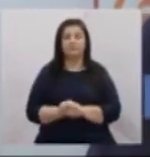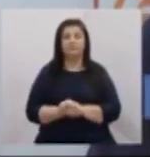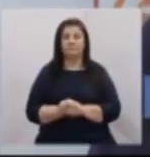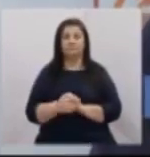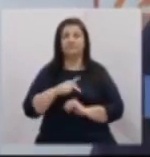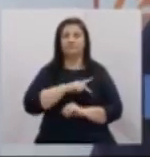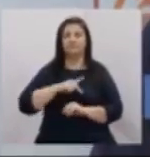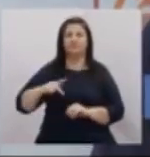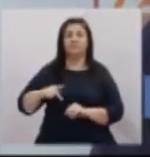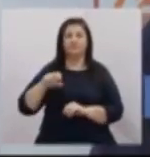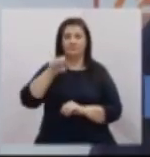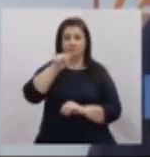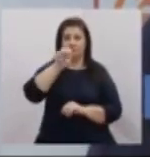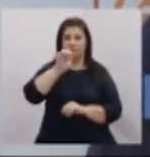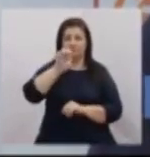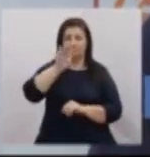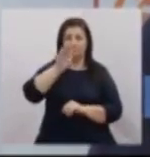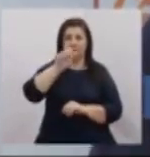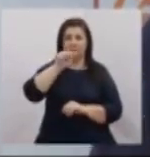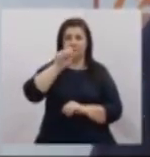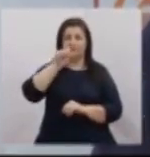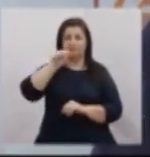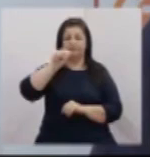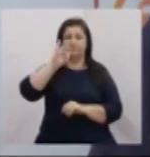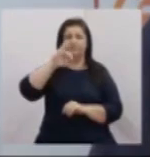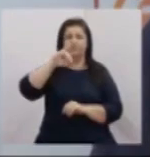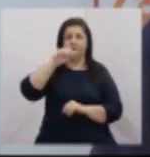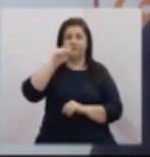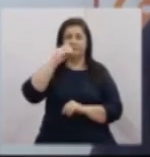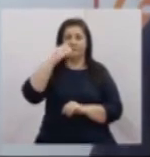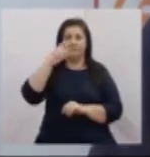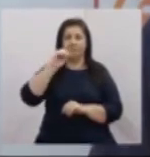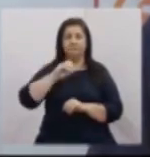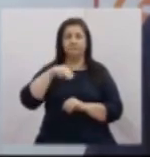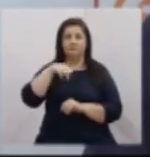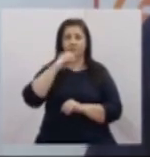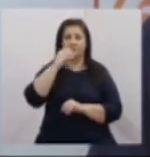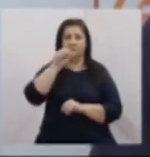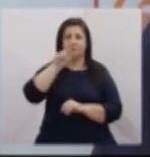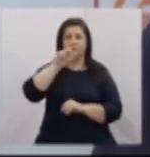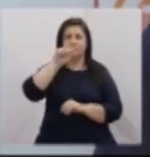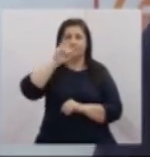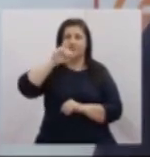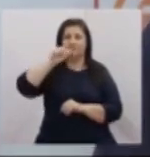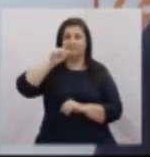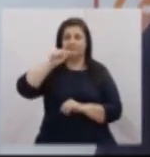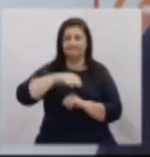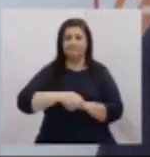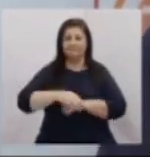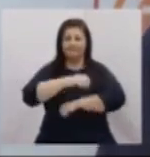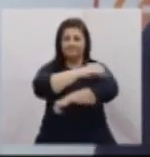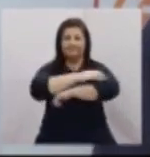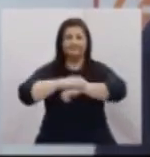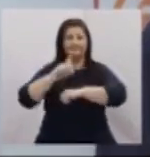o pastor Sebastião de Moraes. Pastor Sebastião, que já está nos trabalhos da nossa igreja, Assembleia de Deus Madureira, em